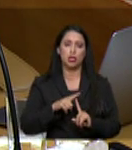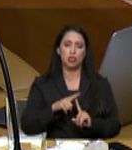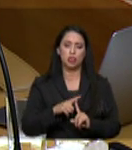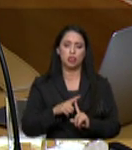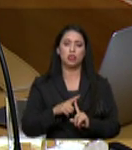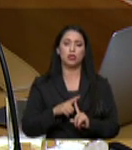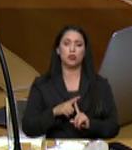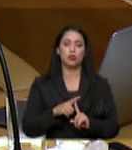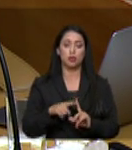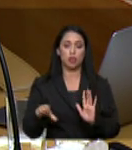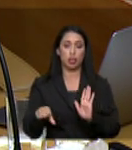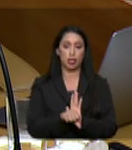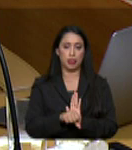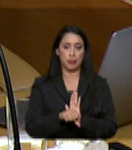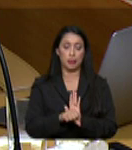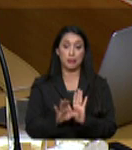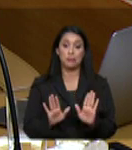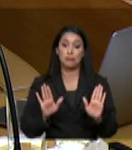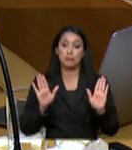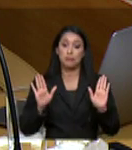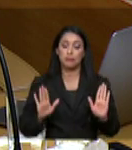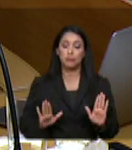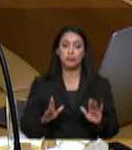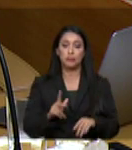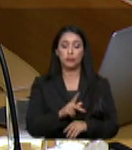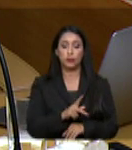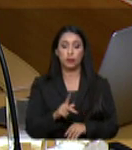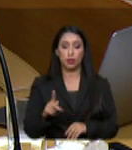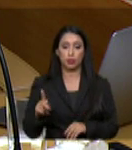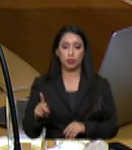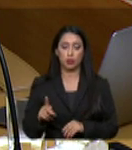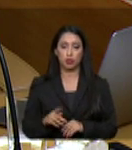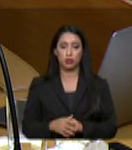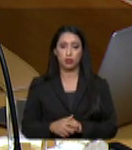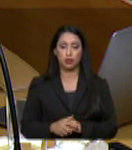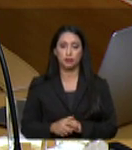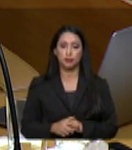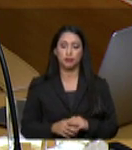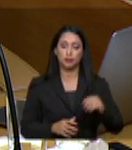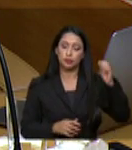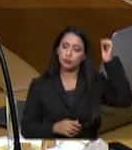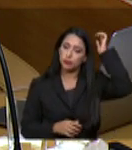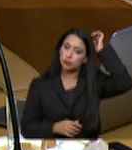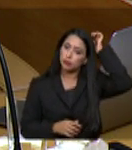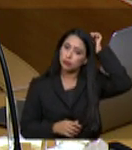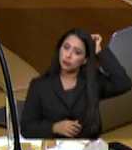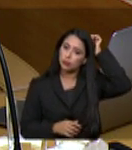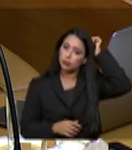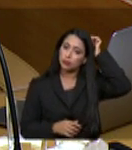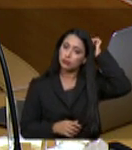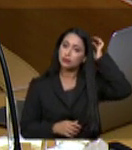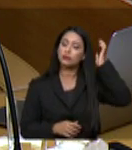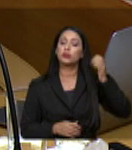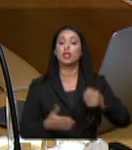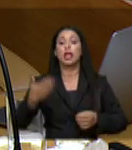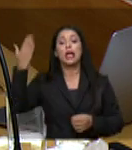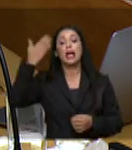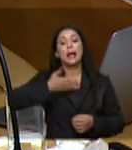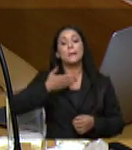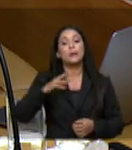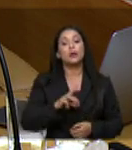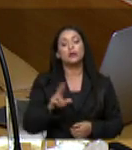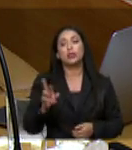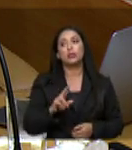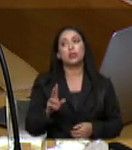mapa E aí o presidente a no fundo a prova Cabal de que